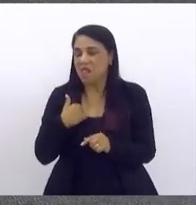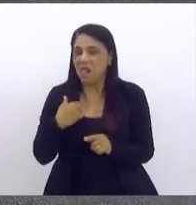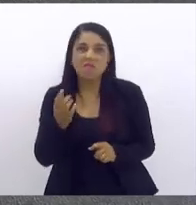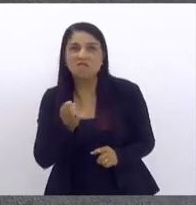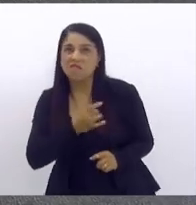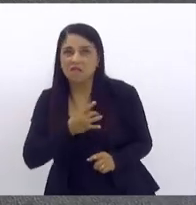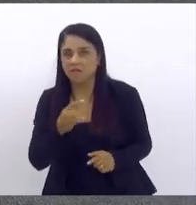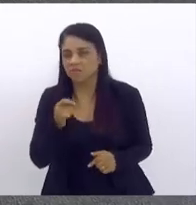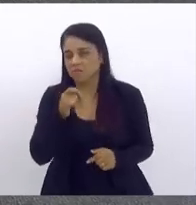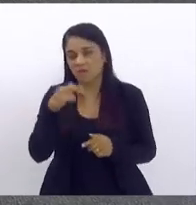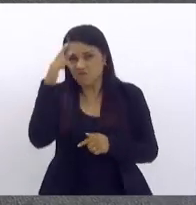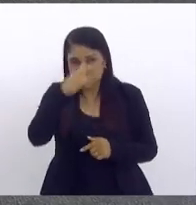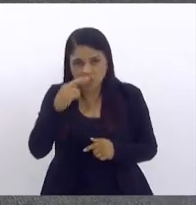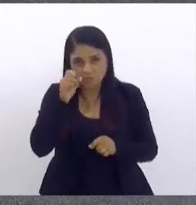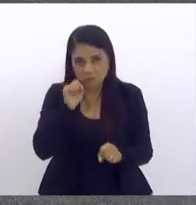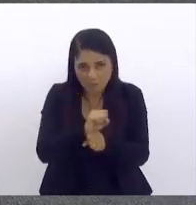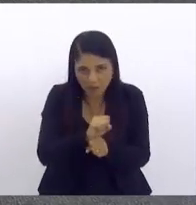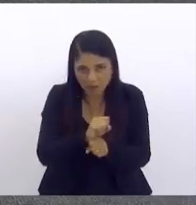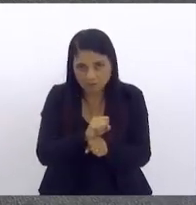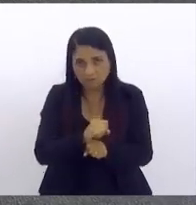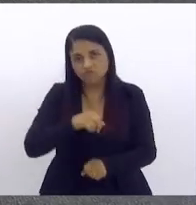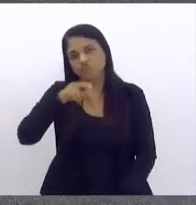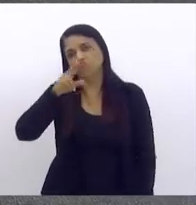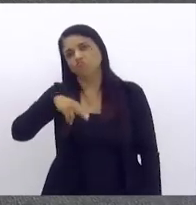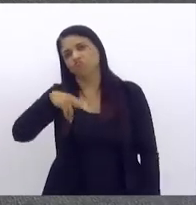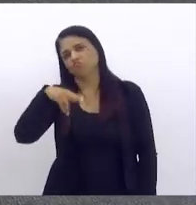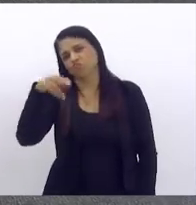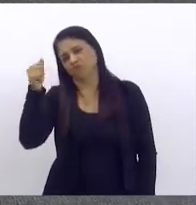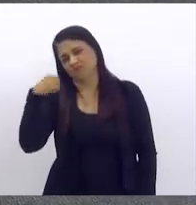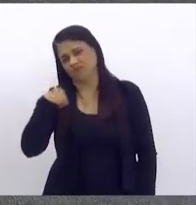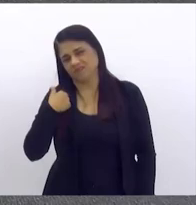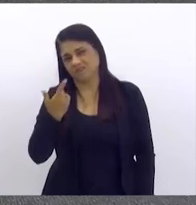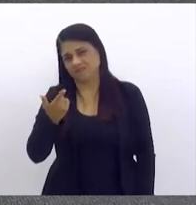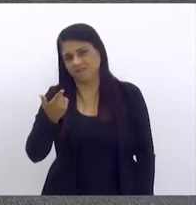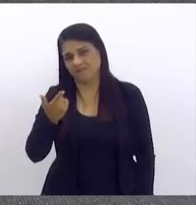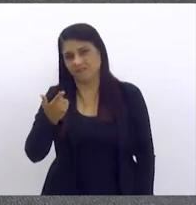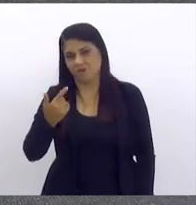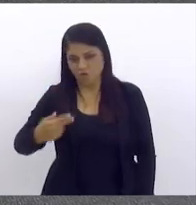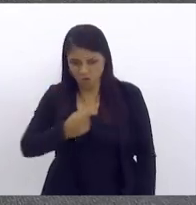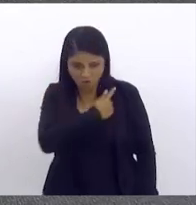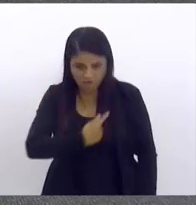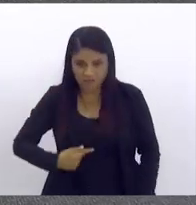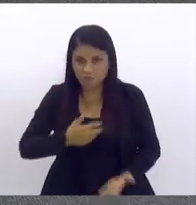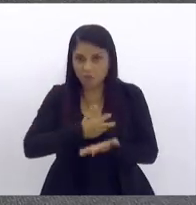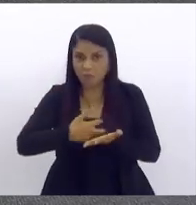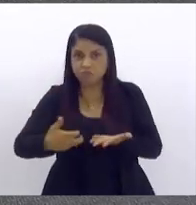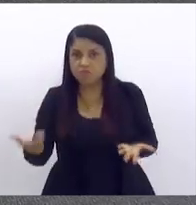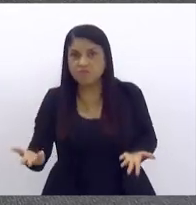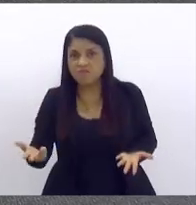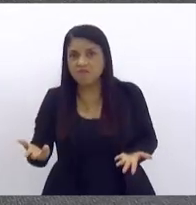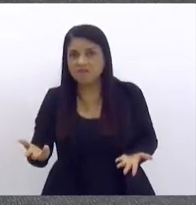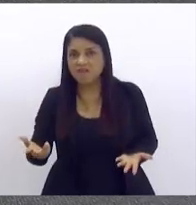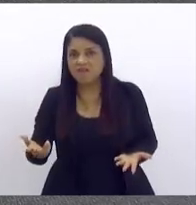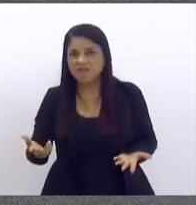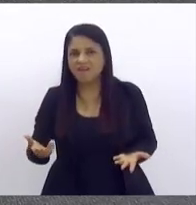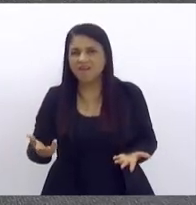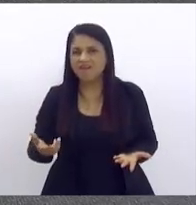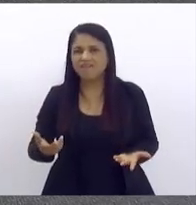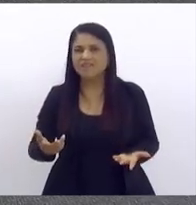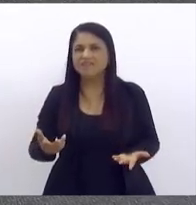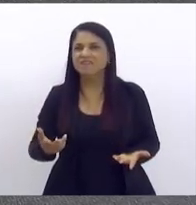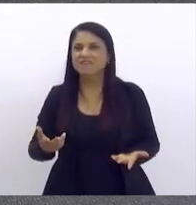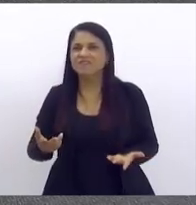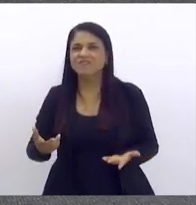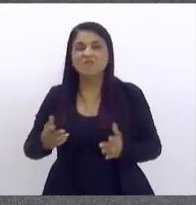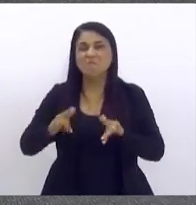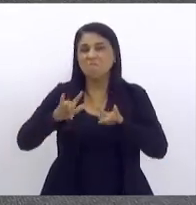as nossas fiscalizações cessem. Não é, não vai ser. Nós derrubamos um governador, pô. Não vai ser miliciazinha, não vai ser